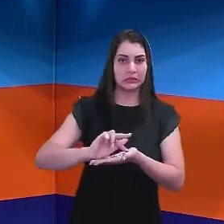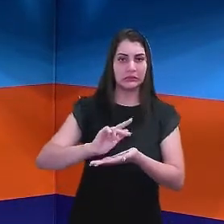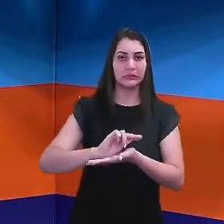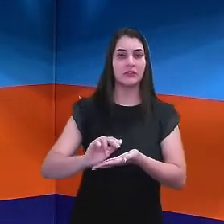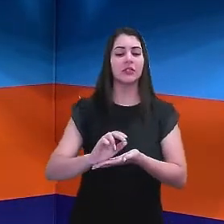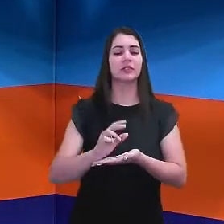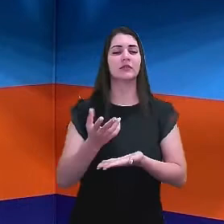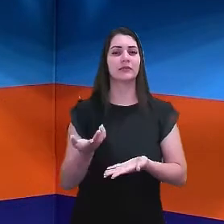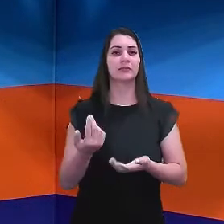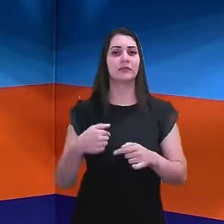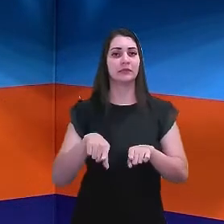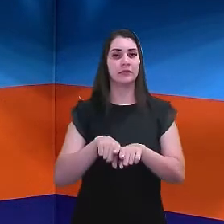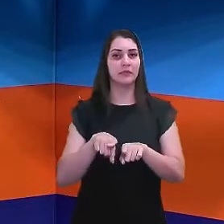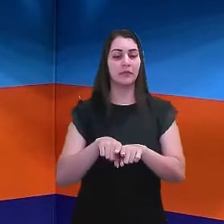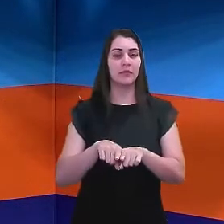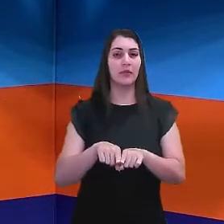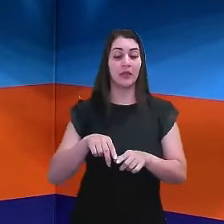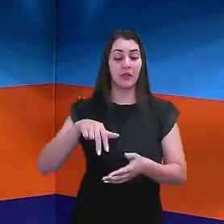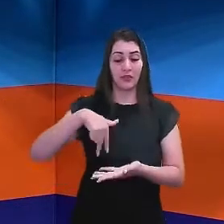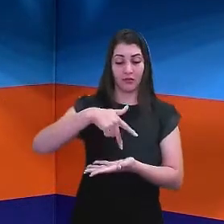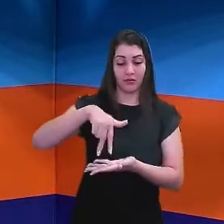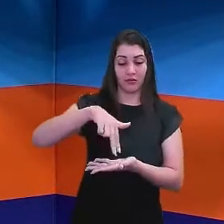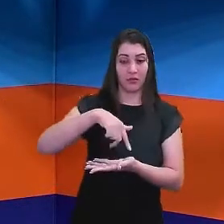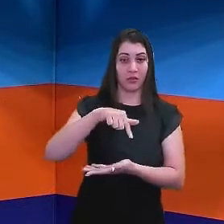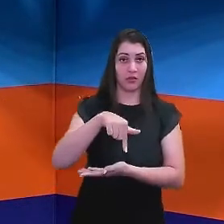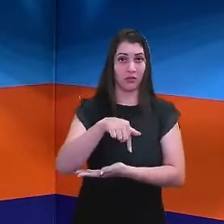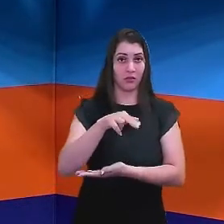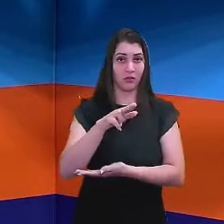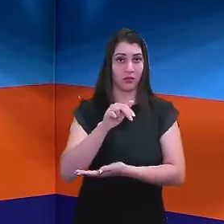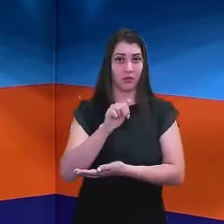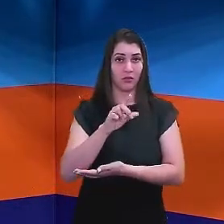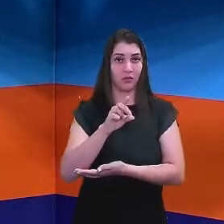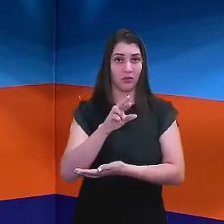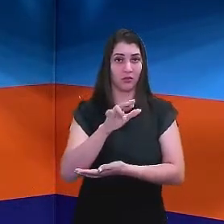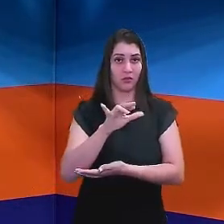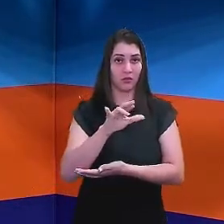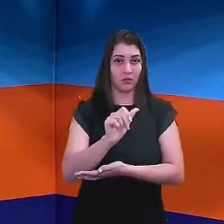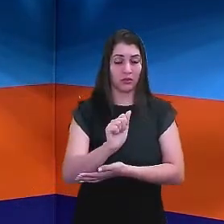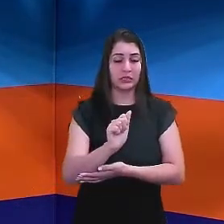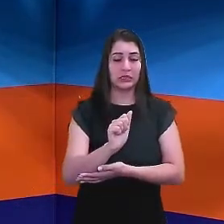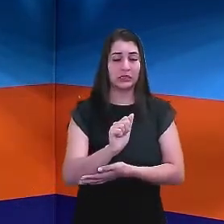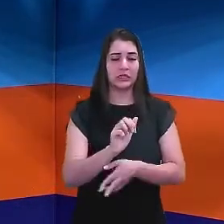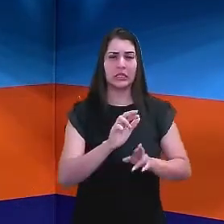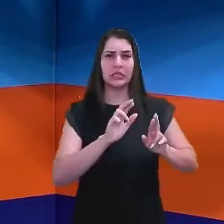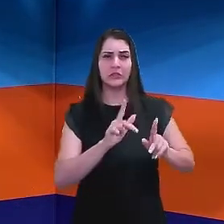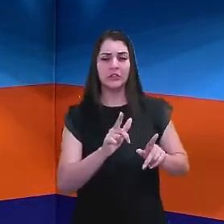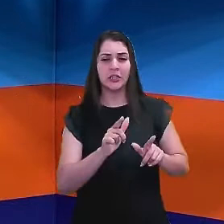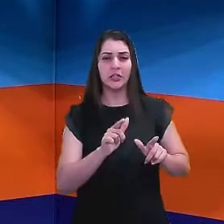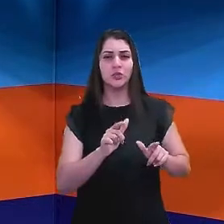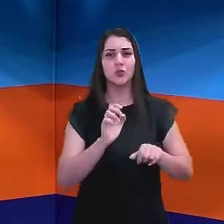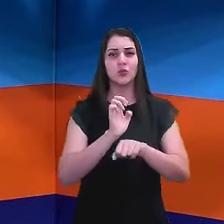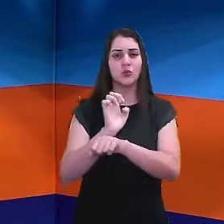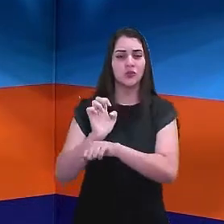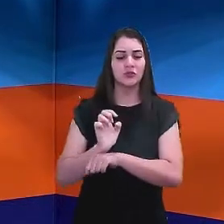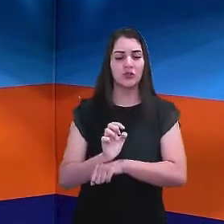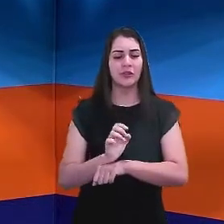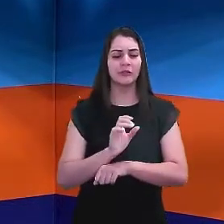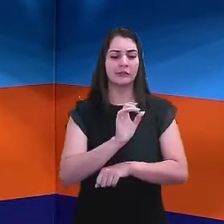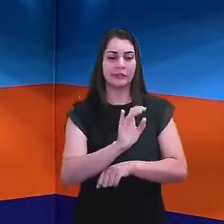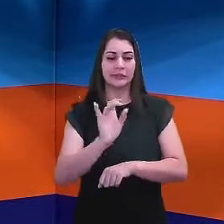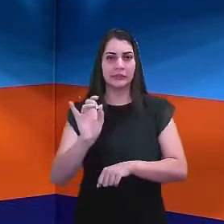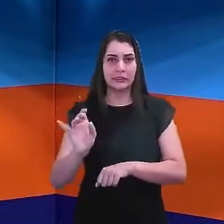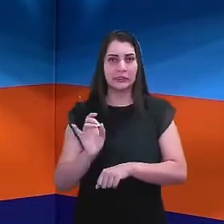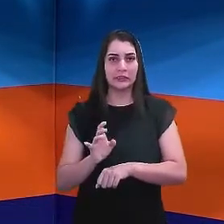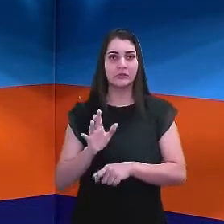tem, a quadrilha. A quadrilha que a gente dança aqui é um pouquinho diferente da quadrilha de outro estado do Nordeste. Como eu disse, cada um vai trazer o